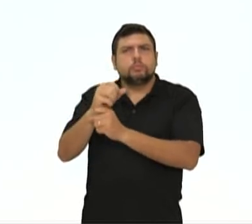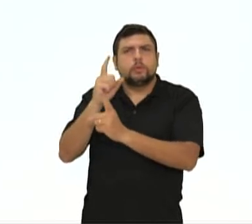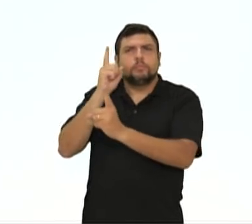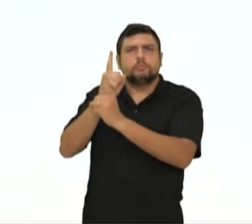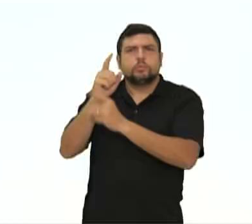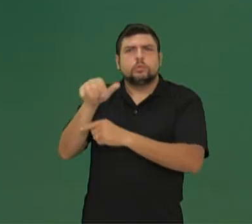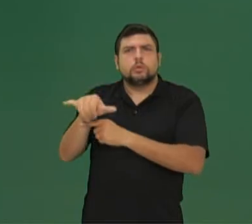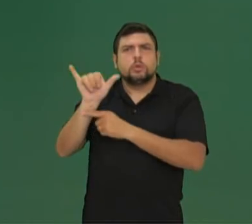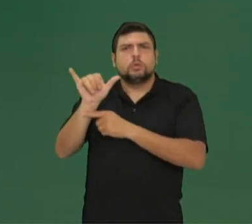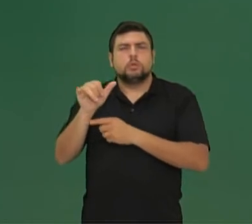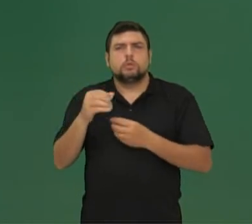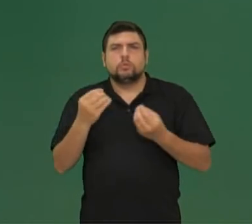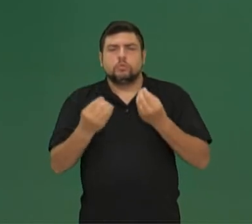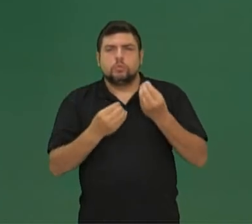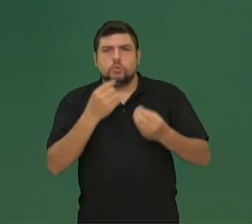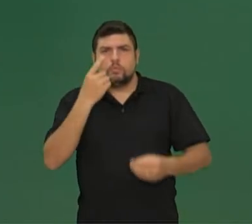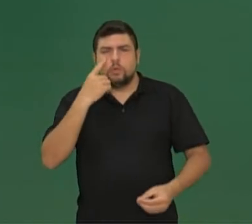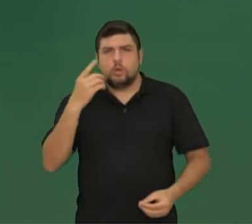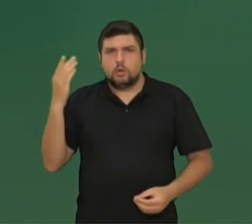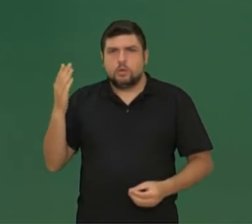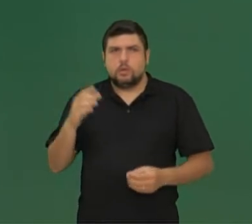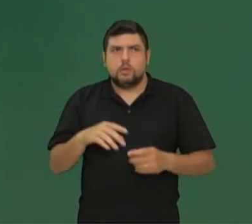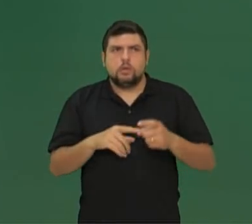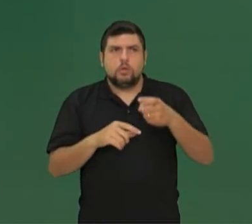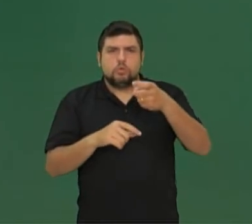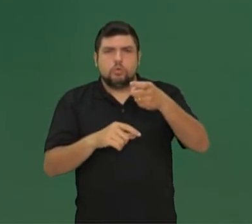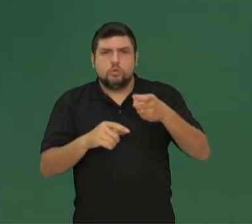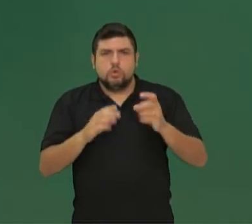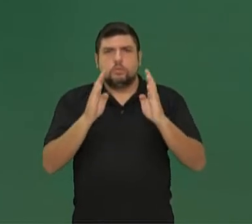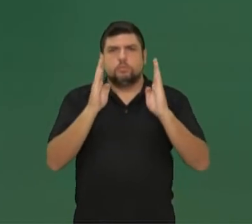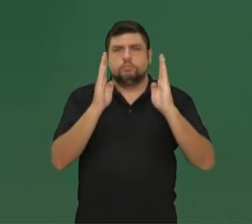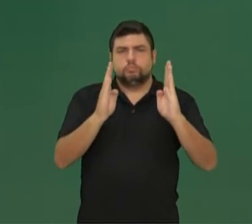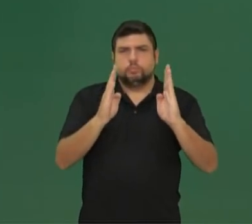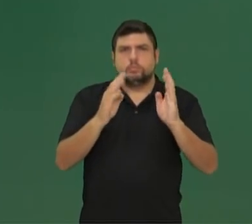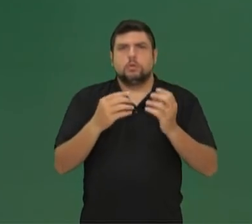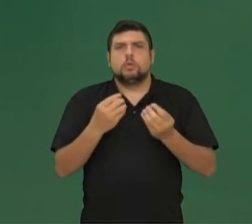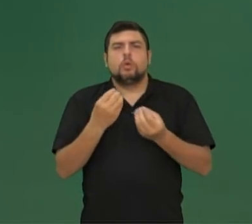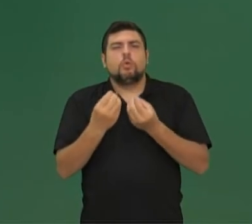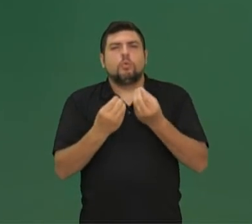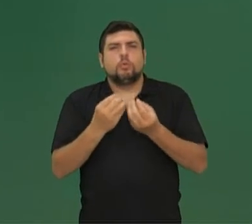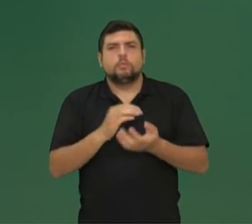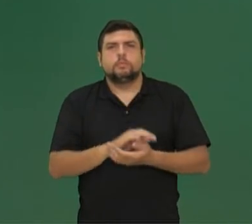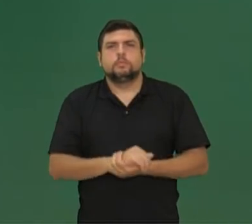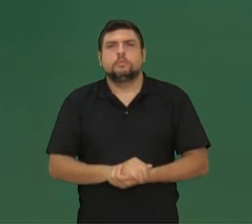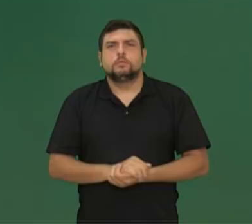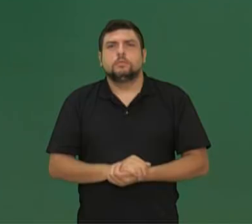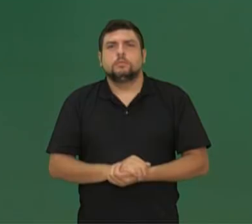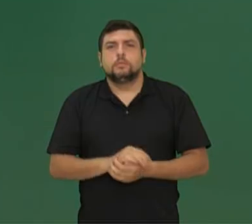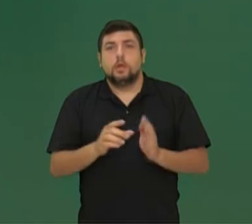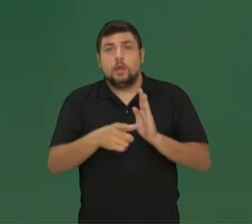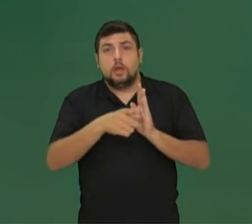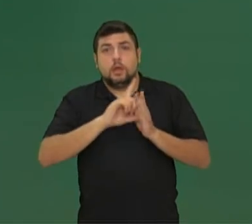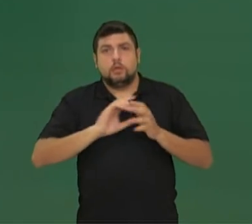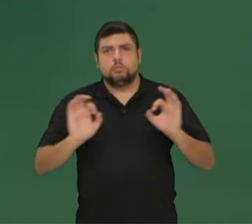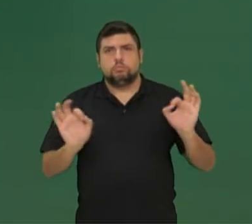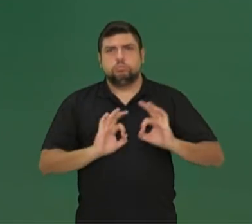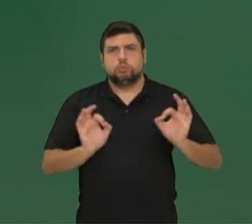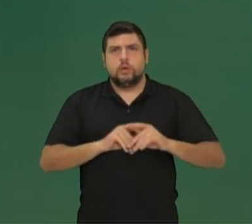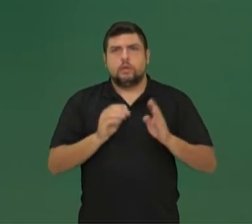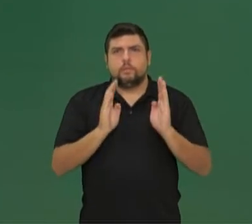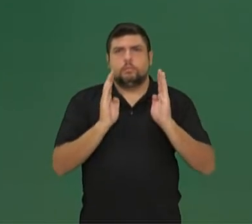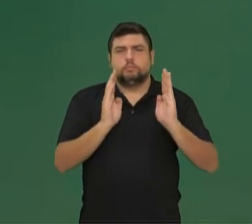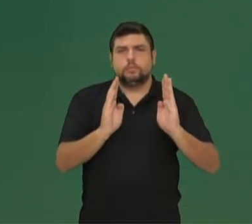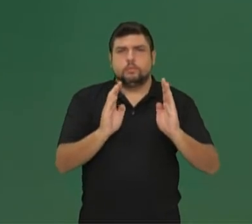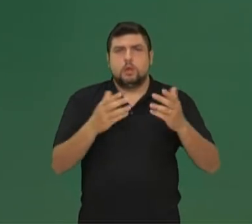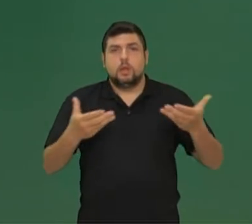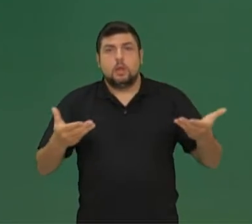minha função é f de x igual ao módulo de x. A única coisa que mudou de antes é que agora eu tenho o módulo, certo? Então, ó,